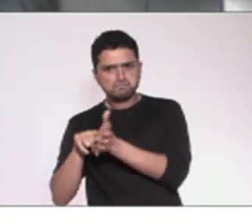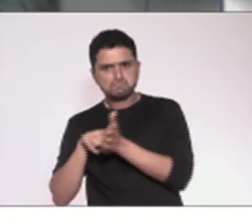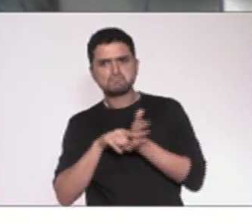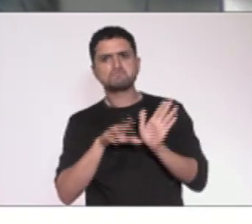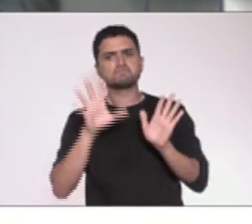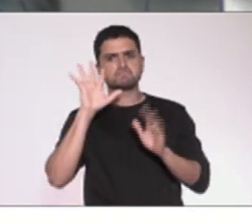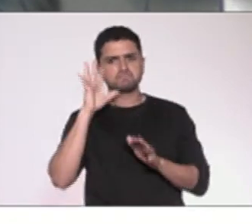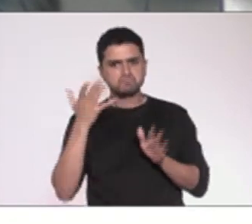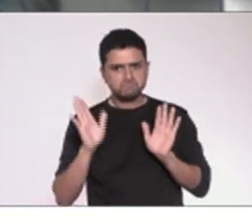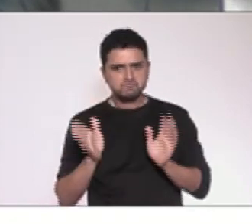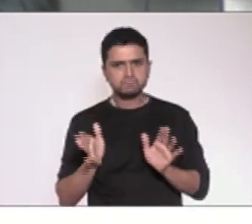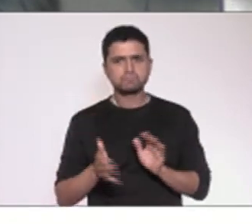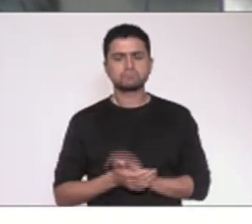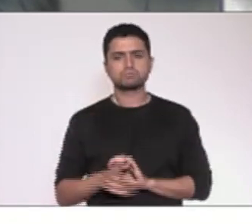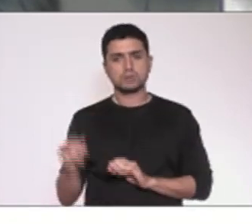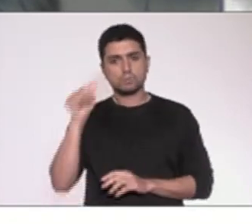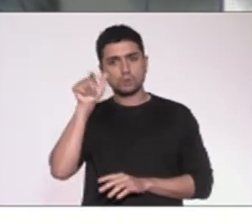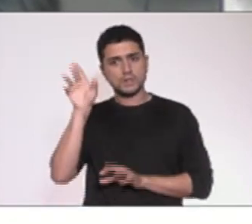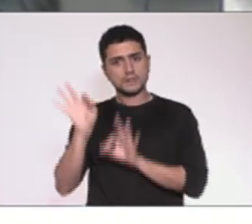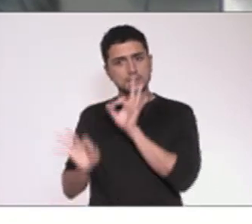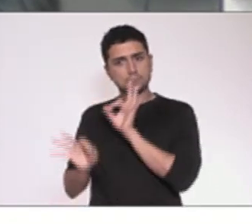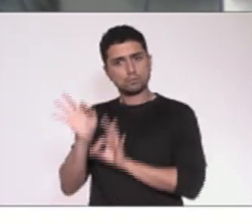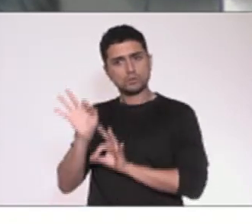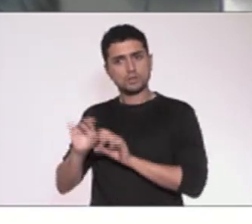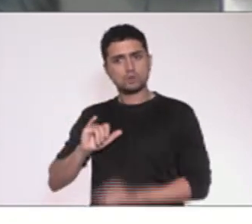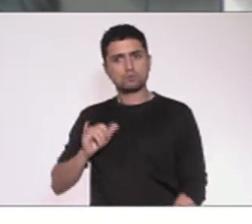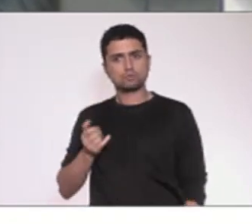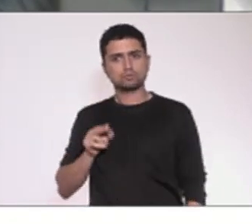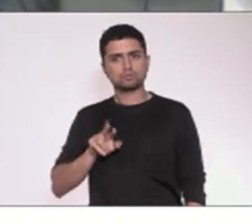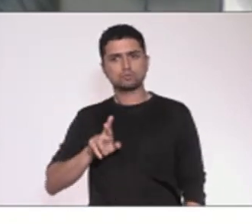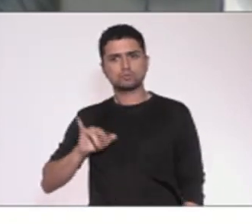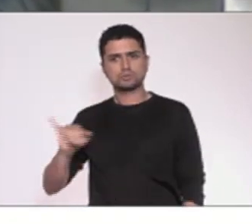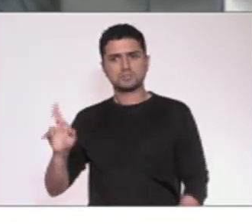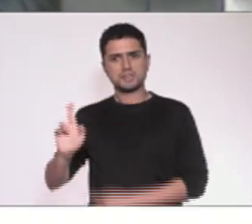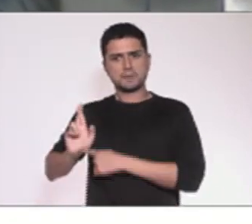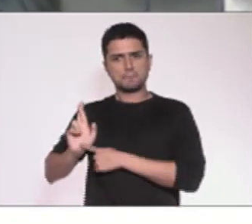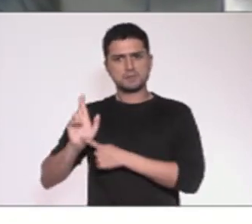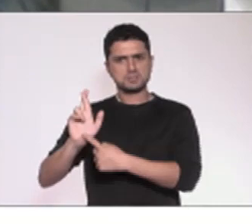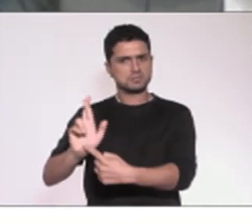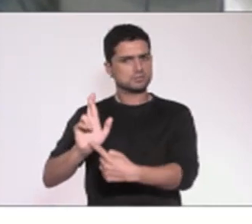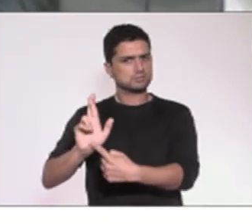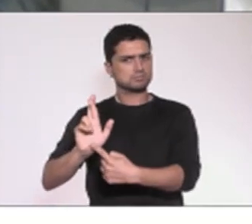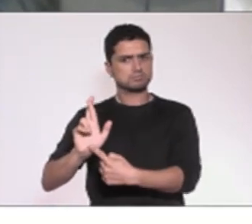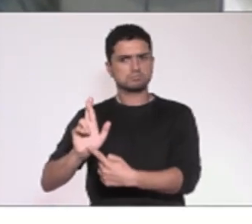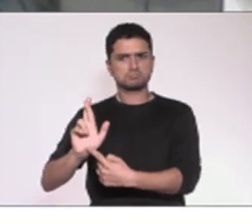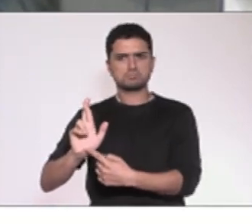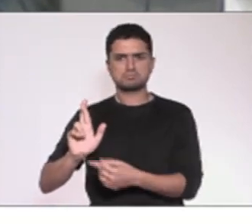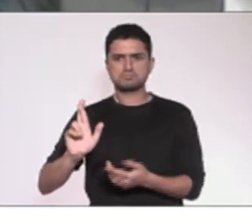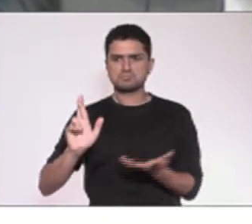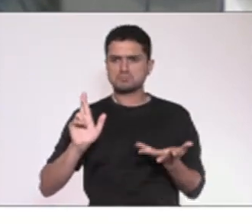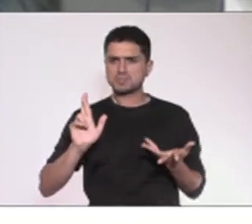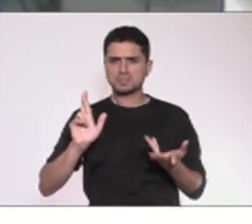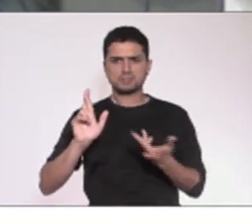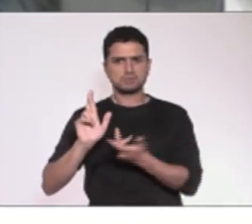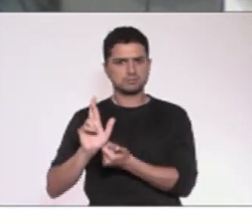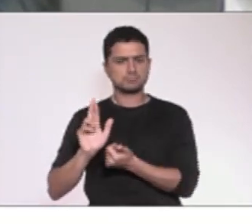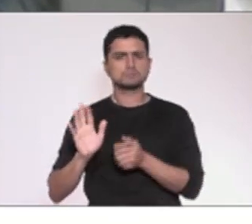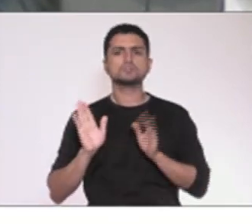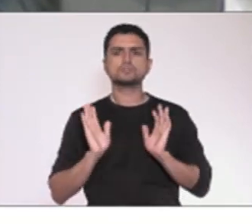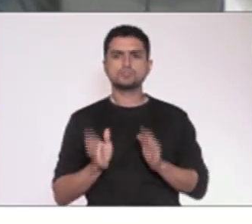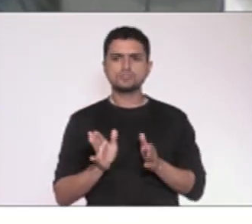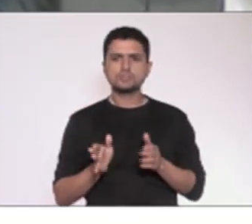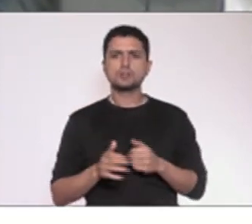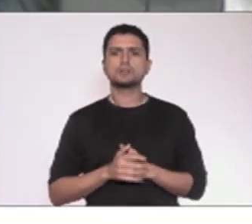do Júri, nos representando lá de uma forma excepcional, teve às suas mãos